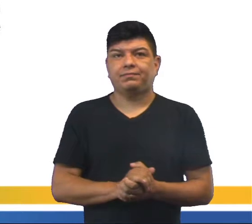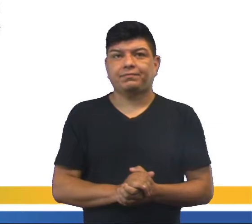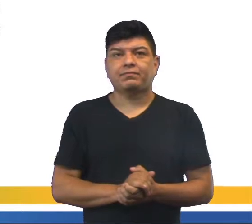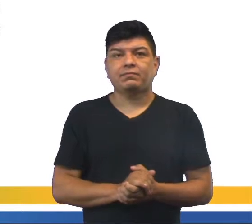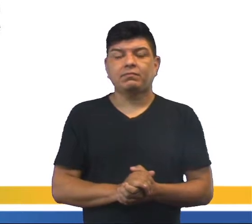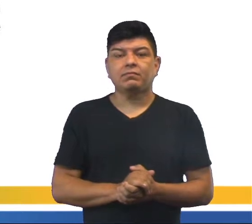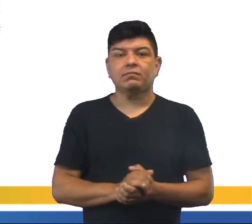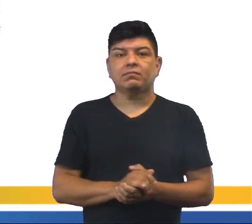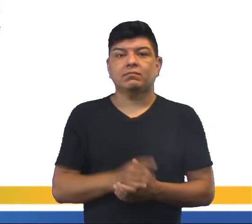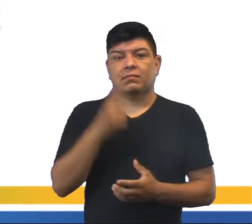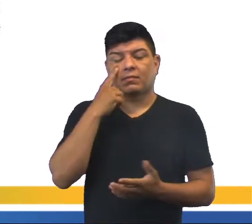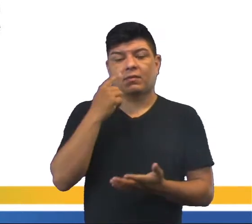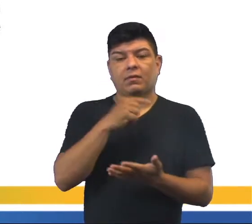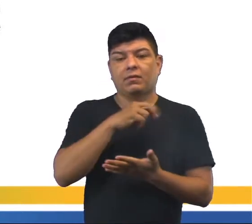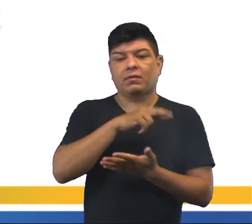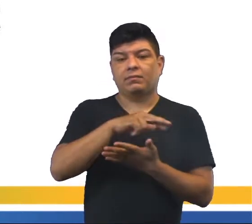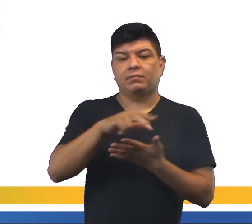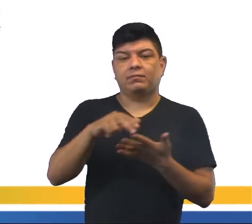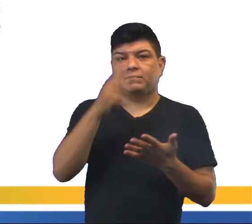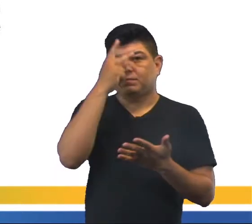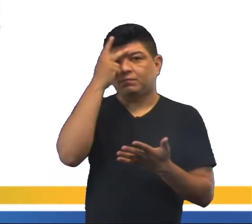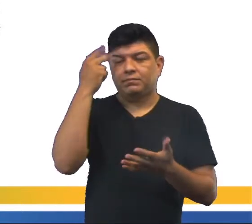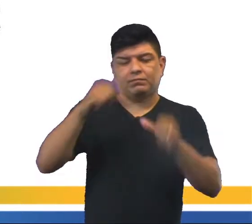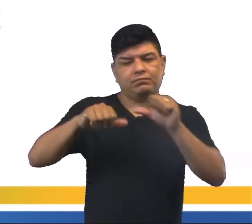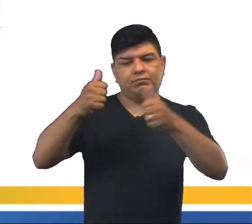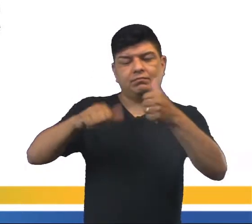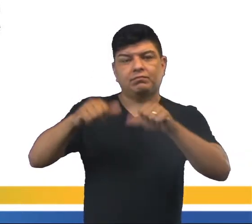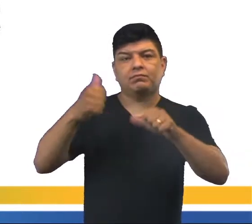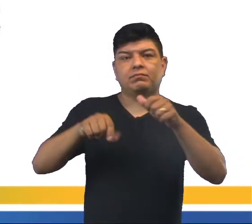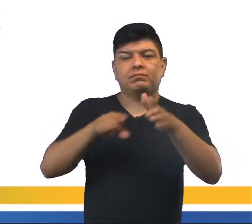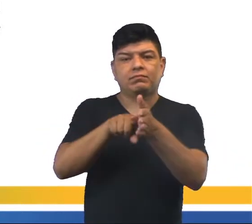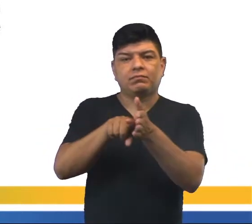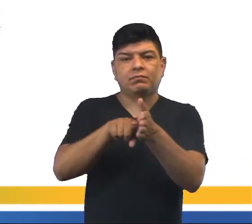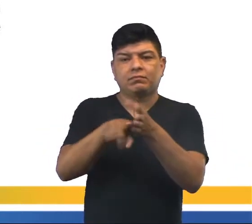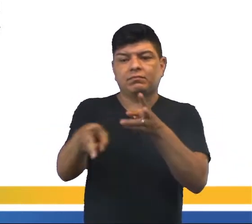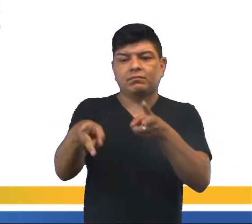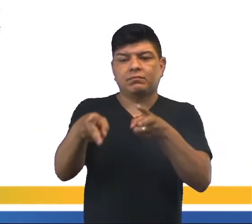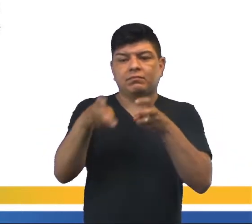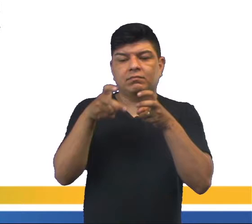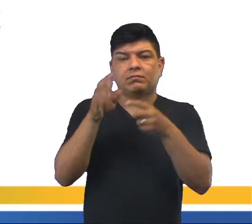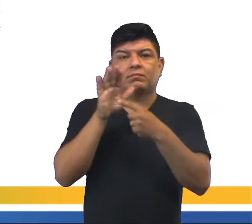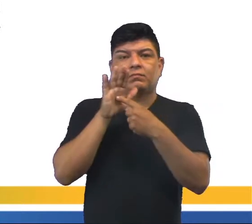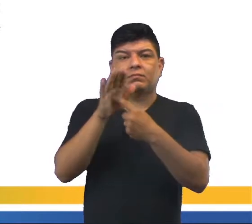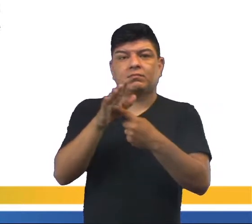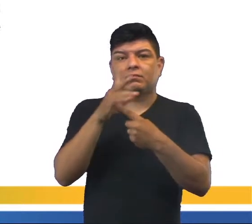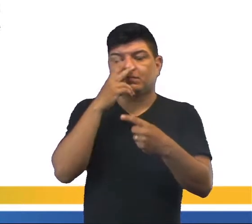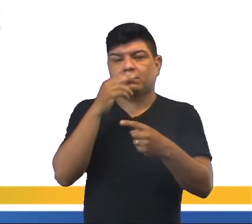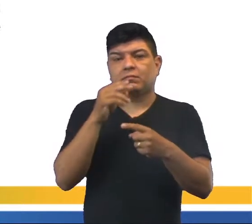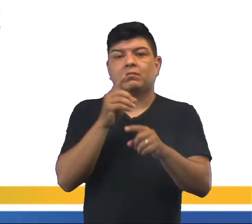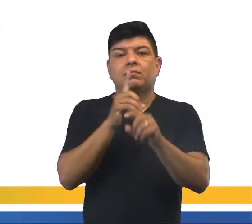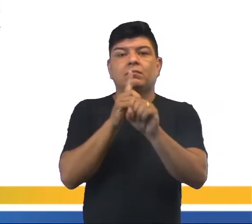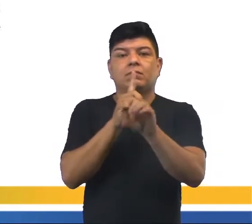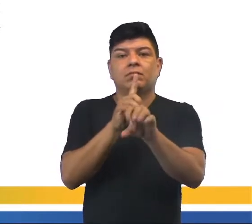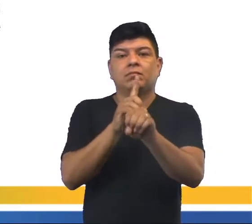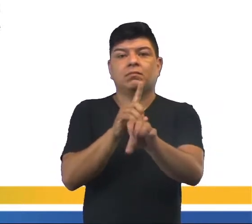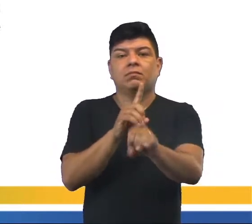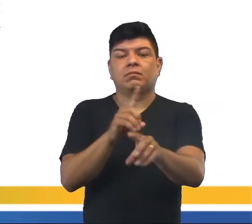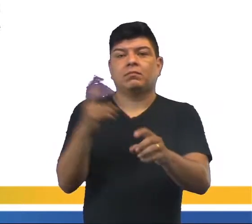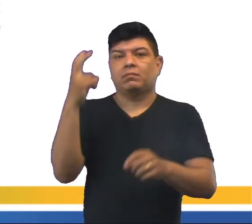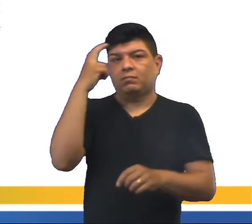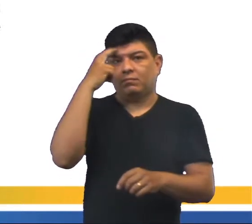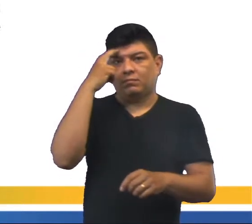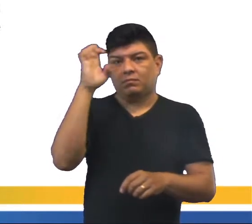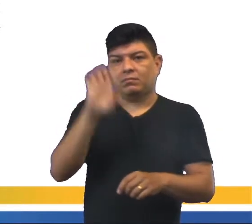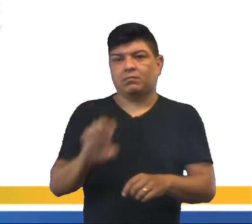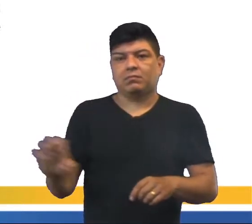De acordo com diversos estudiosos e analistas, essa perspectiva se mostra como uma doutrina que toma a cultura